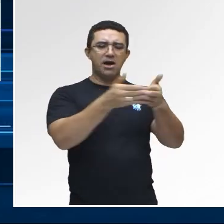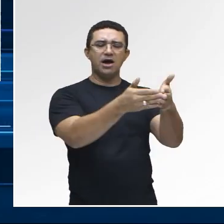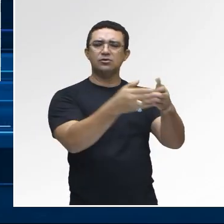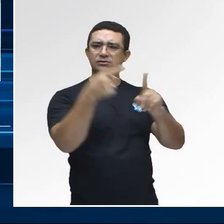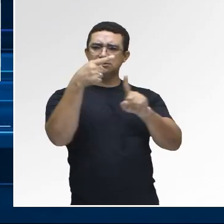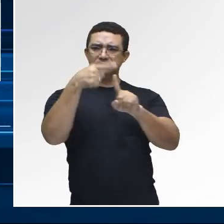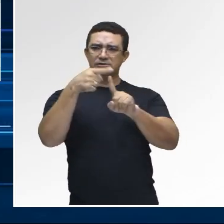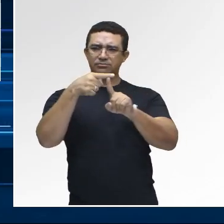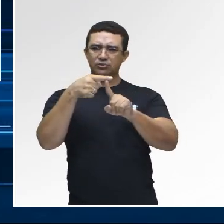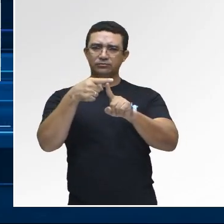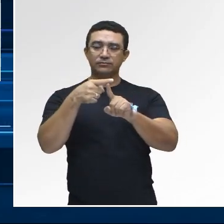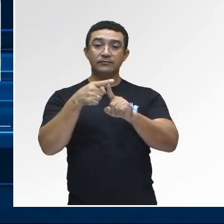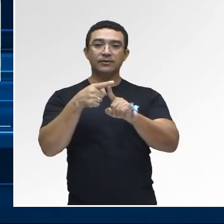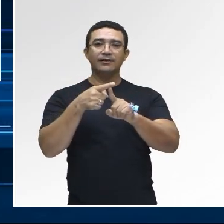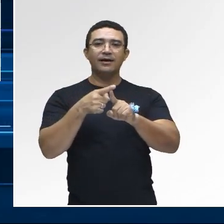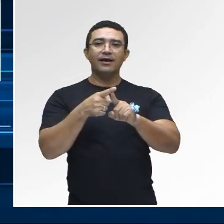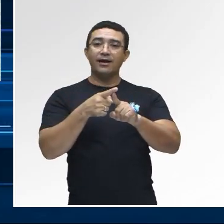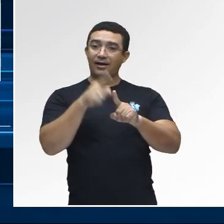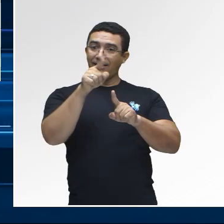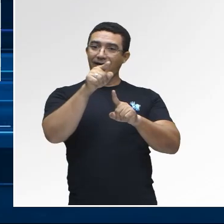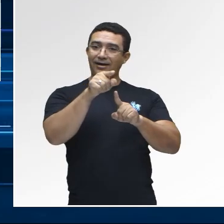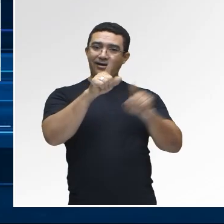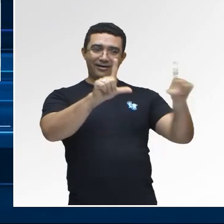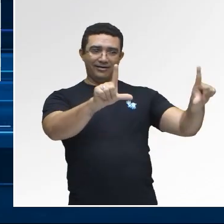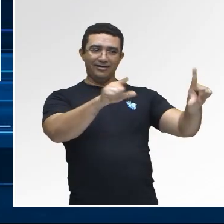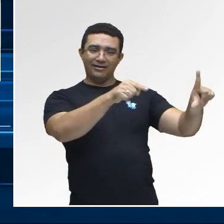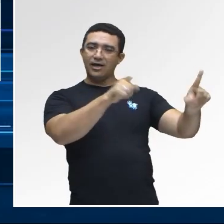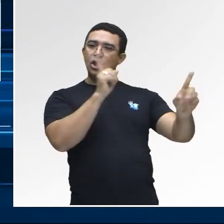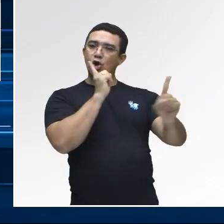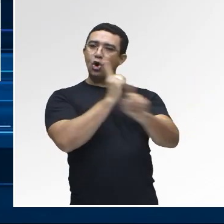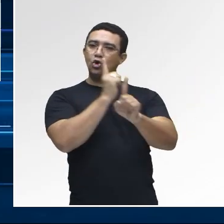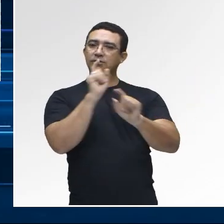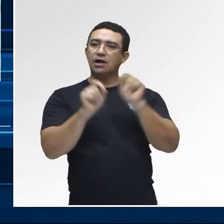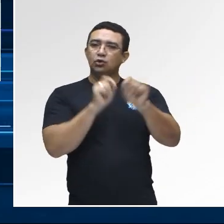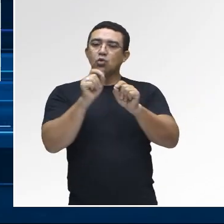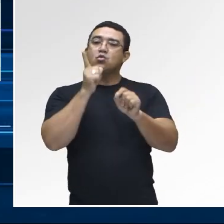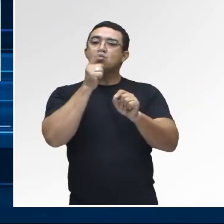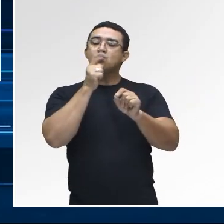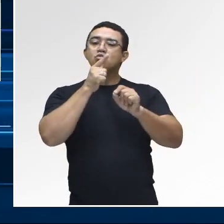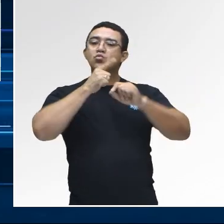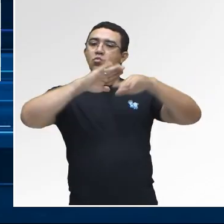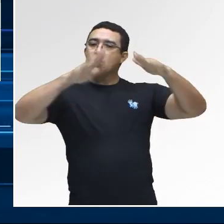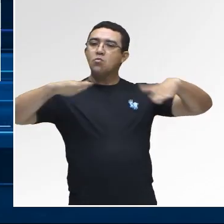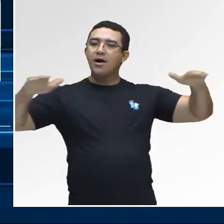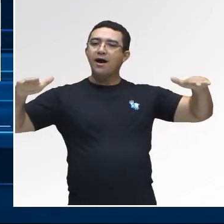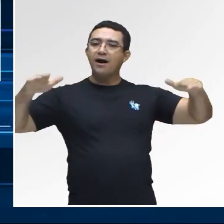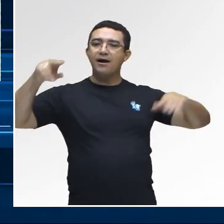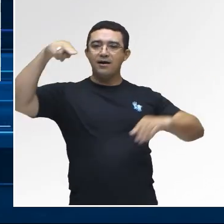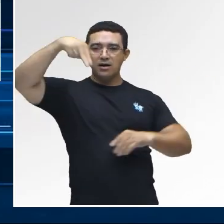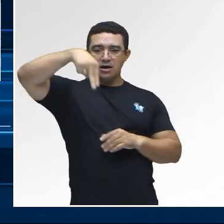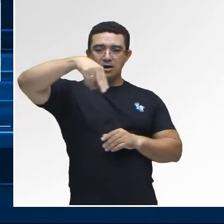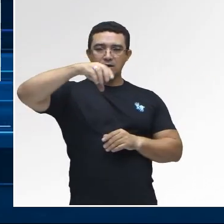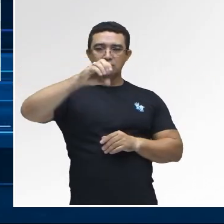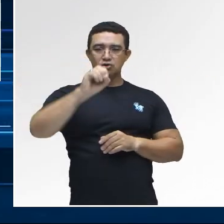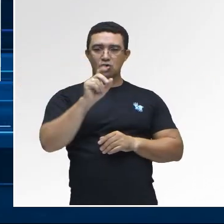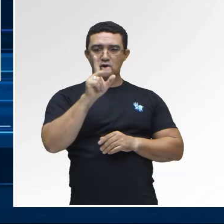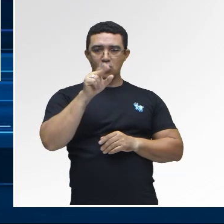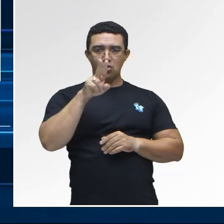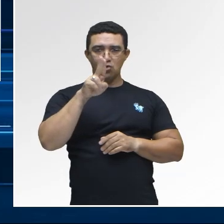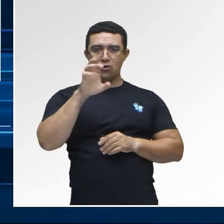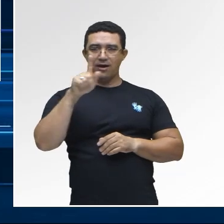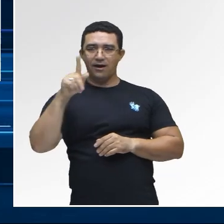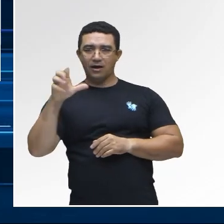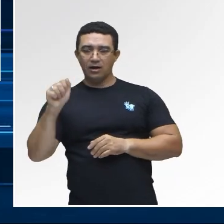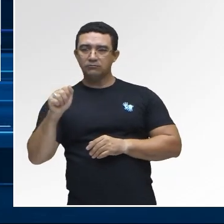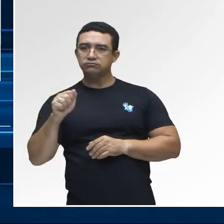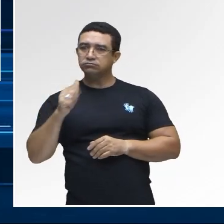foi encontrada, né, no Mar da Noruega. E eles eram também hábeis pescadores e navegadores. Eles